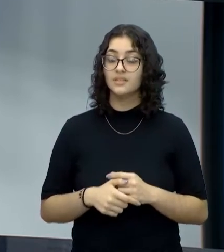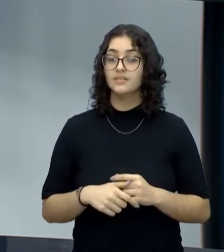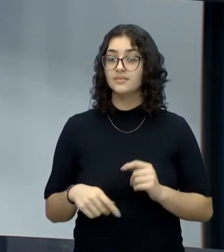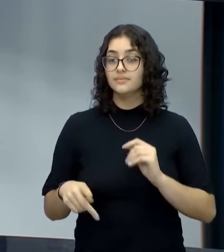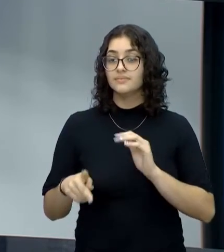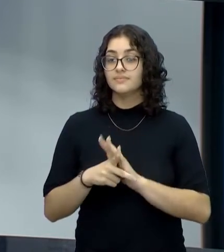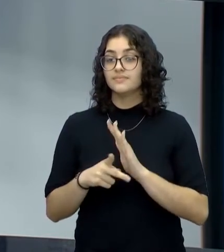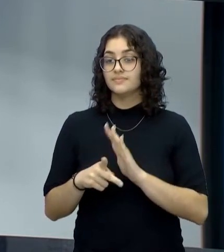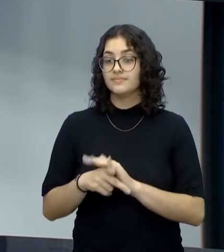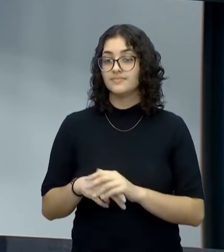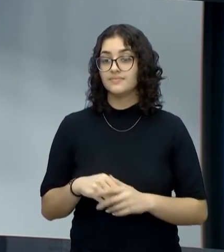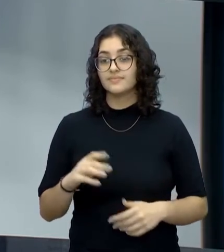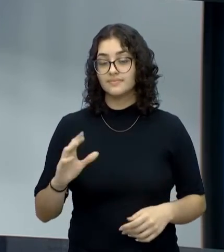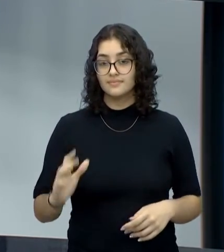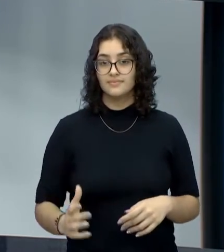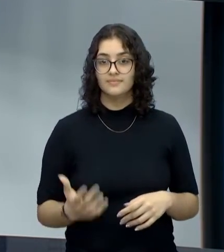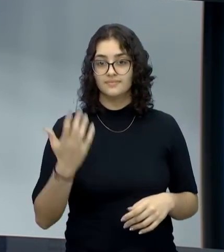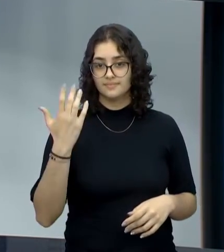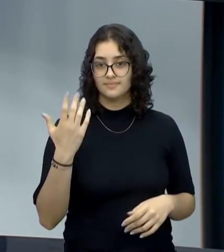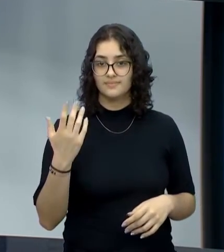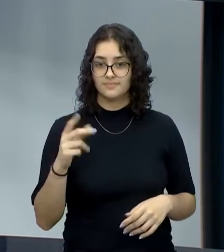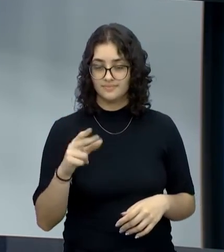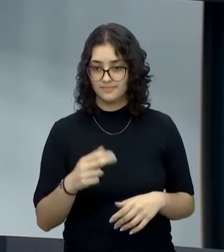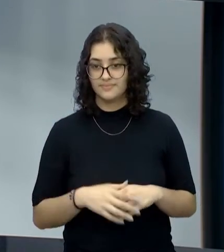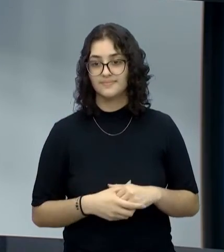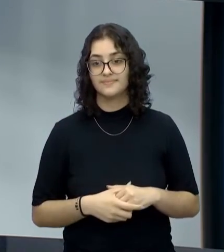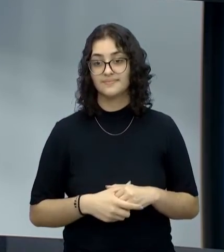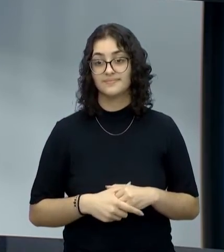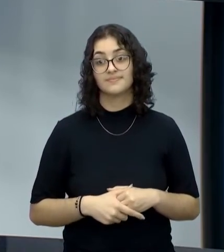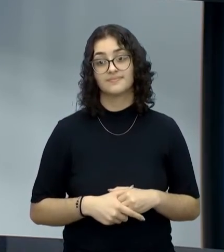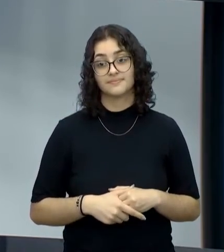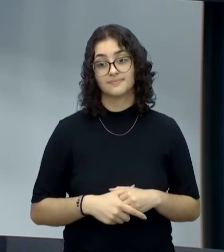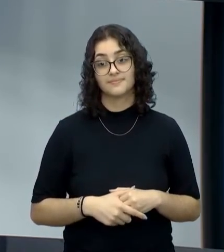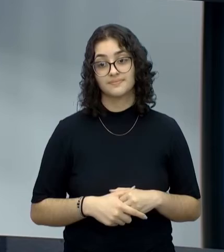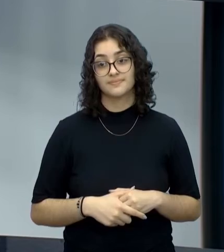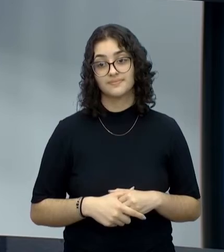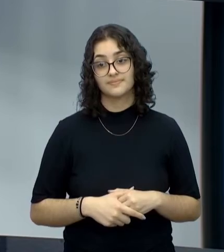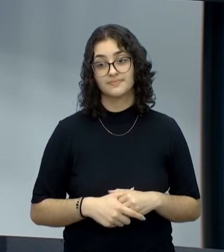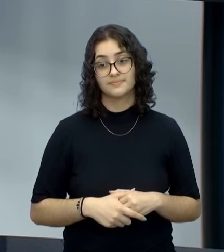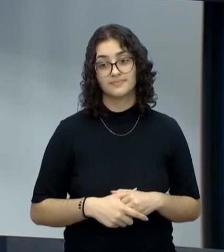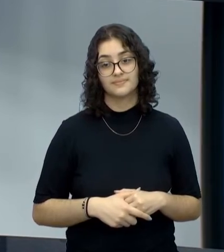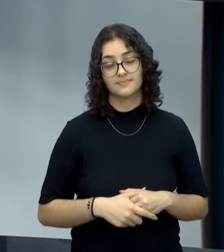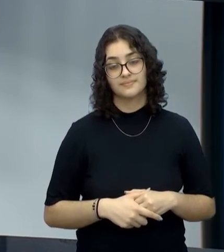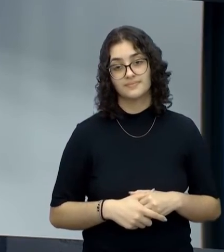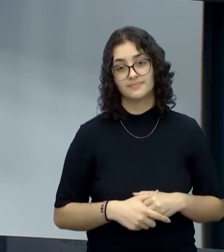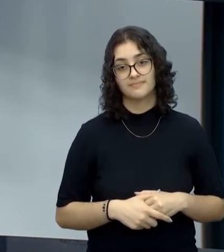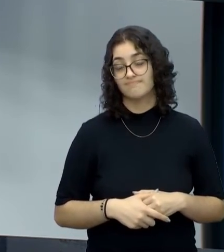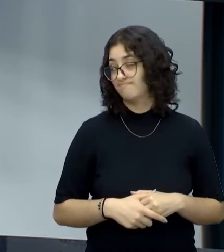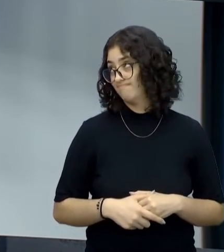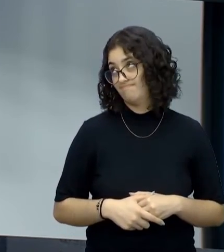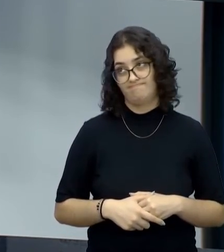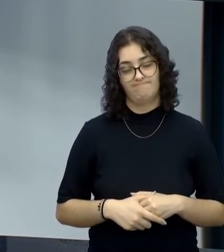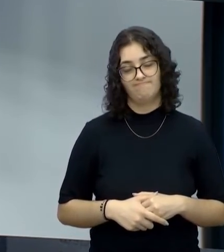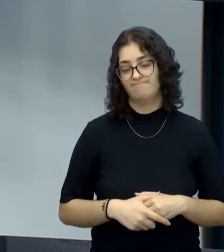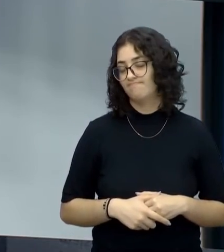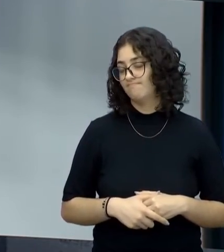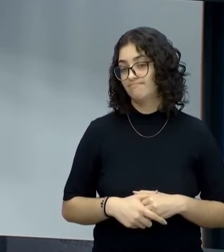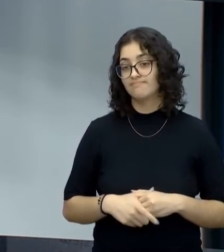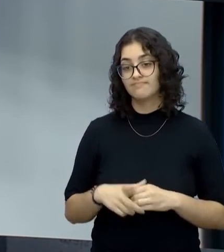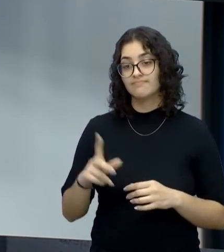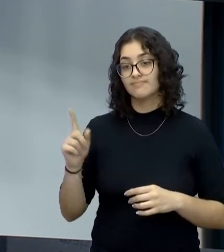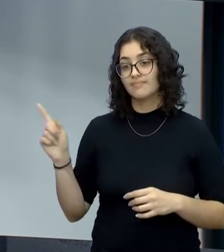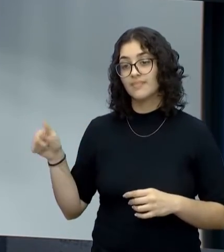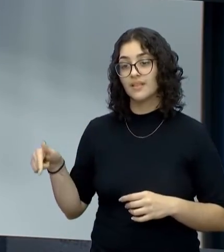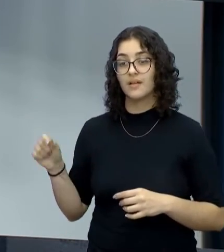fármacos acontece a mesma coisa, né? Não, né? Eles tendem a se acumular, nós já